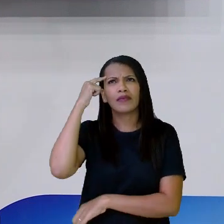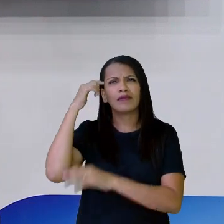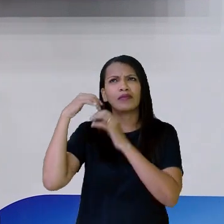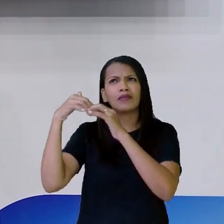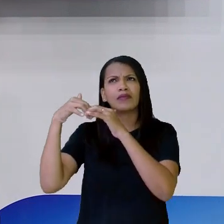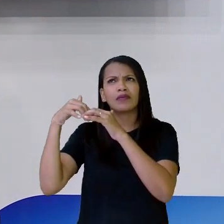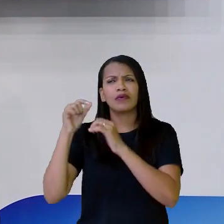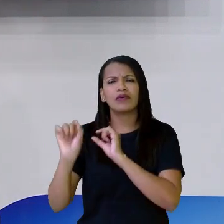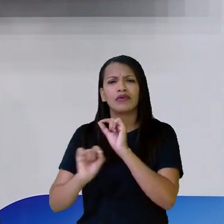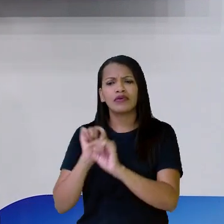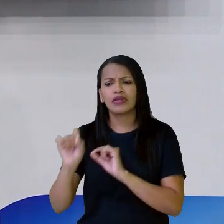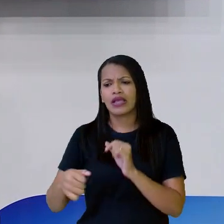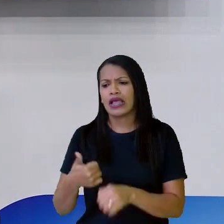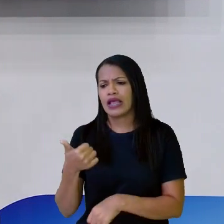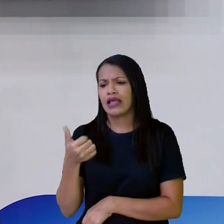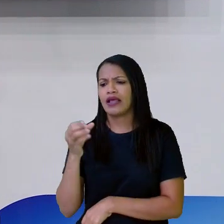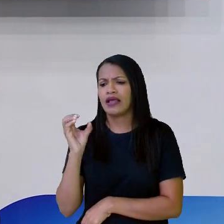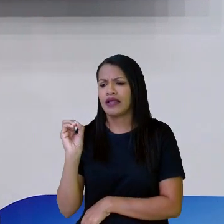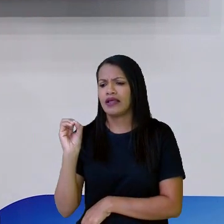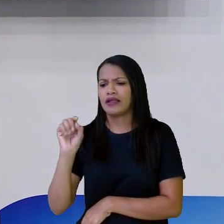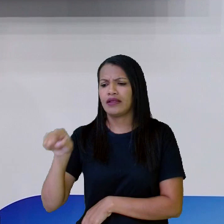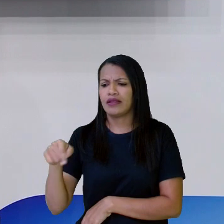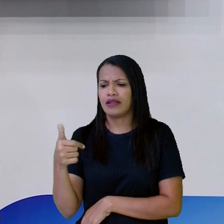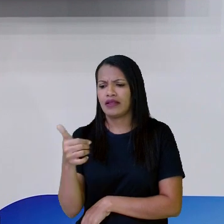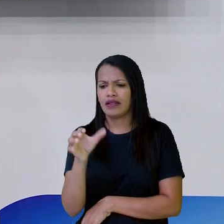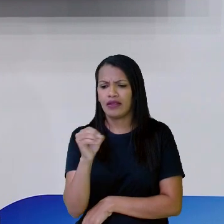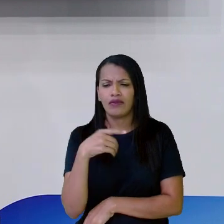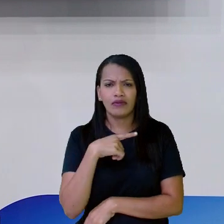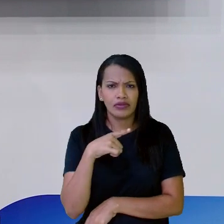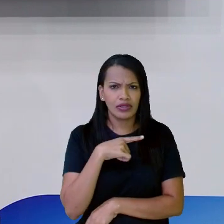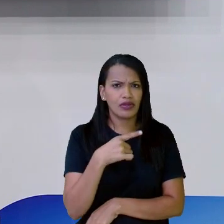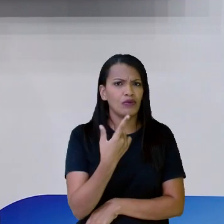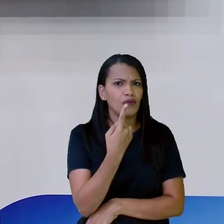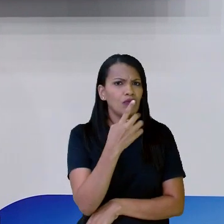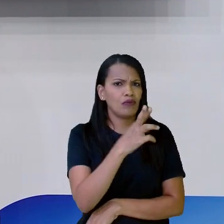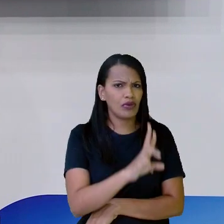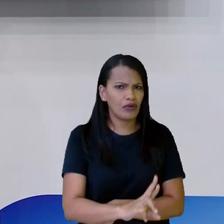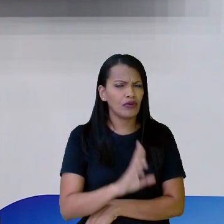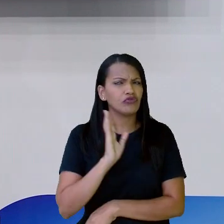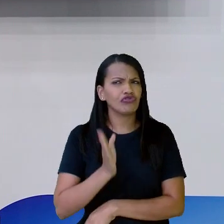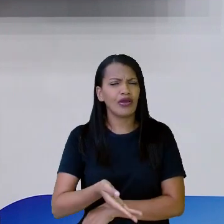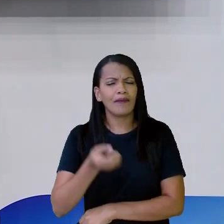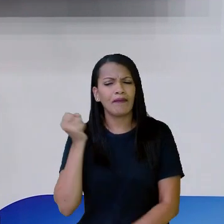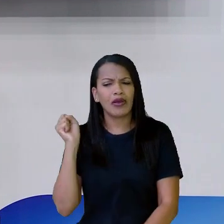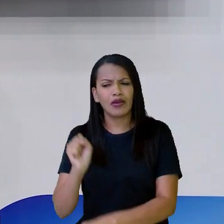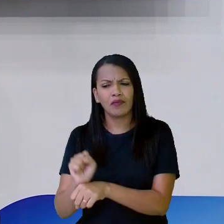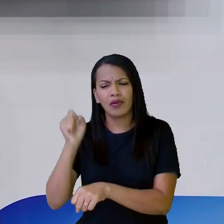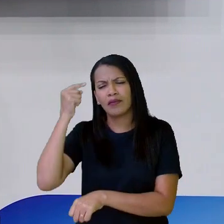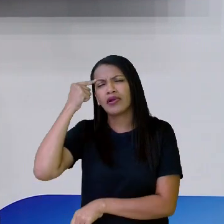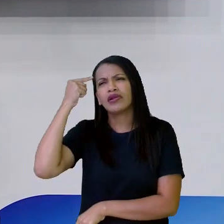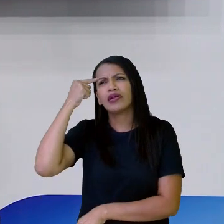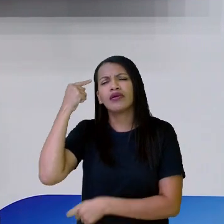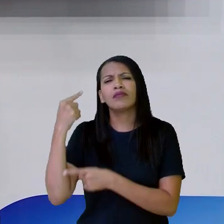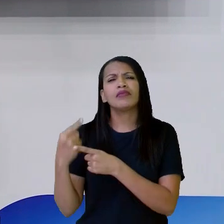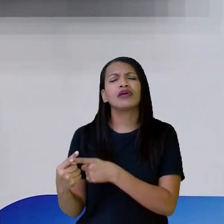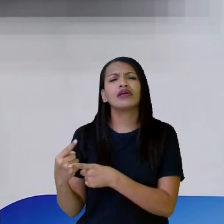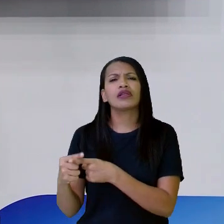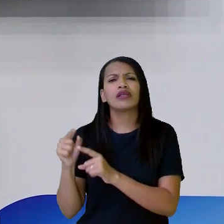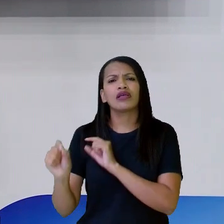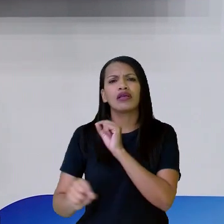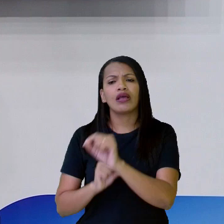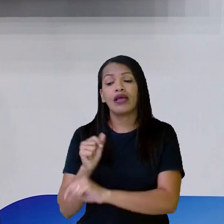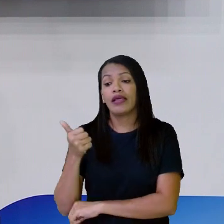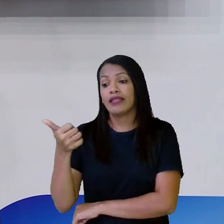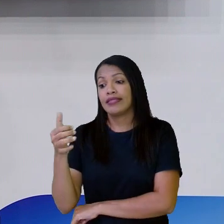10 moedas de 10 centavos eu tenho R$1? Você já parou para pensar por que